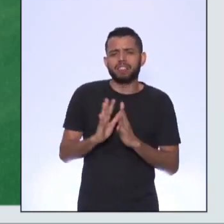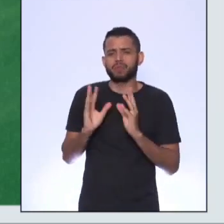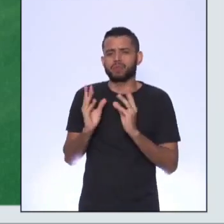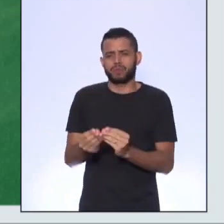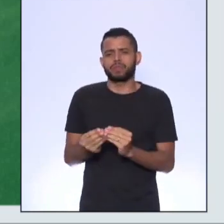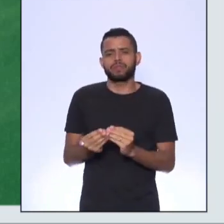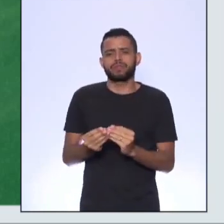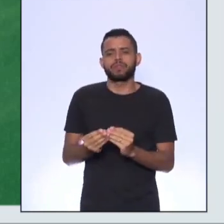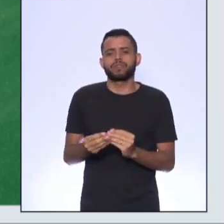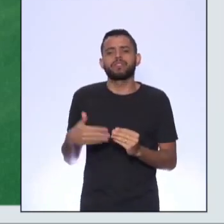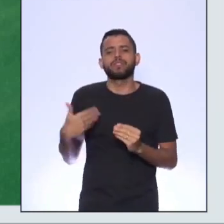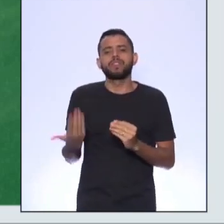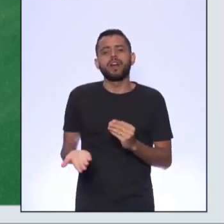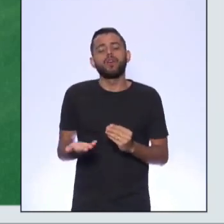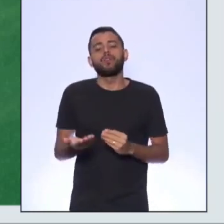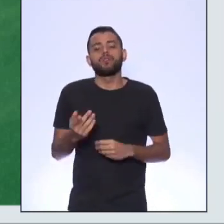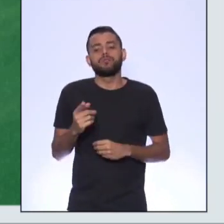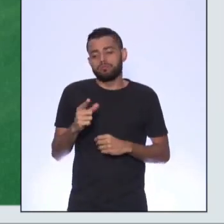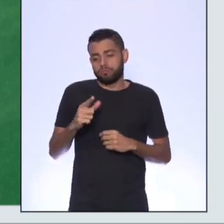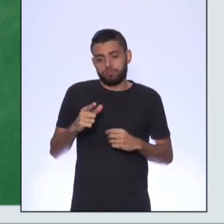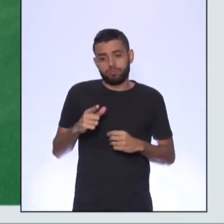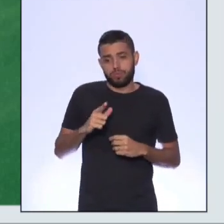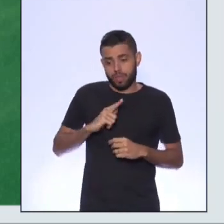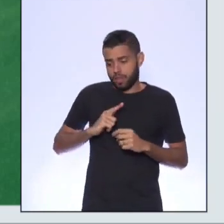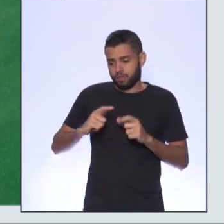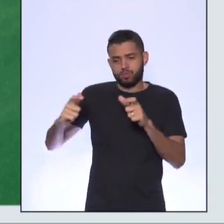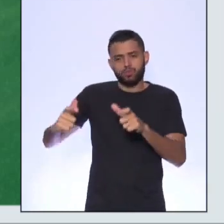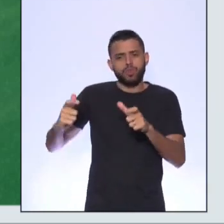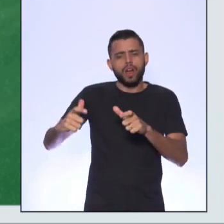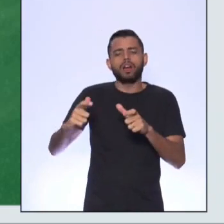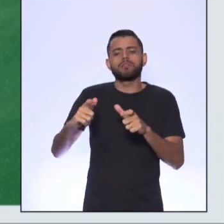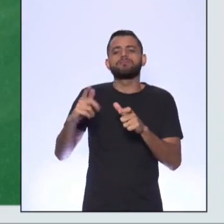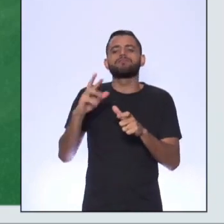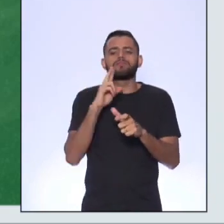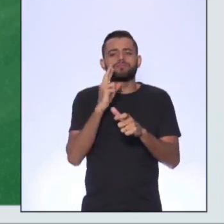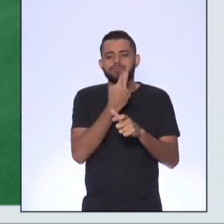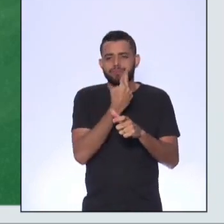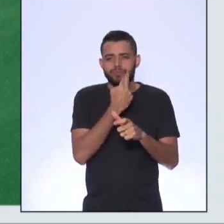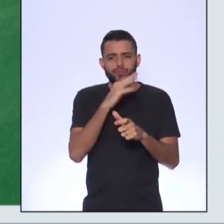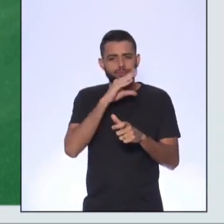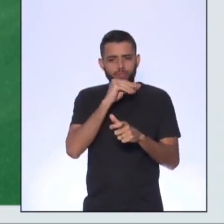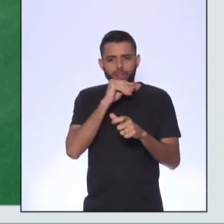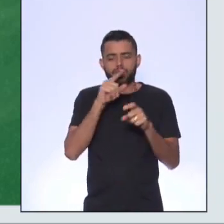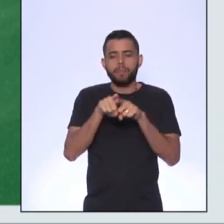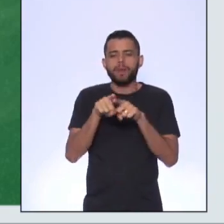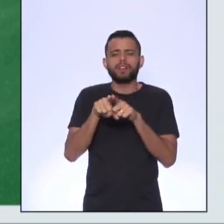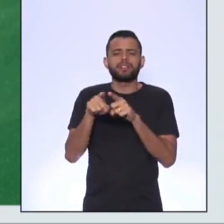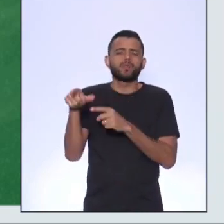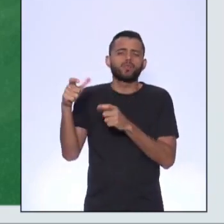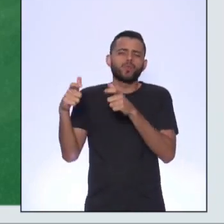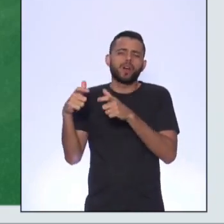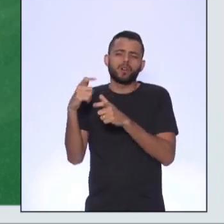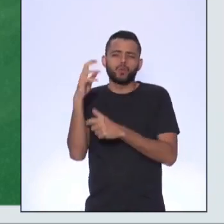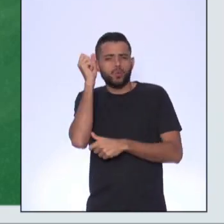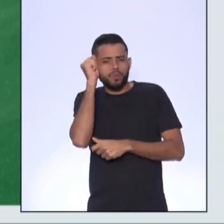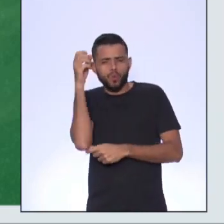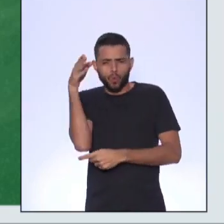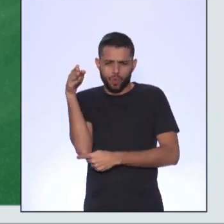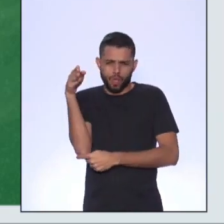forma inadequada e irresponsável, está o refeitório dos funcionários e uma pousada. Tá?